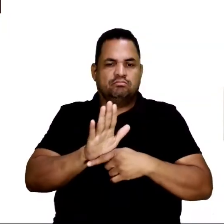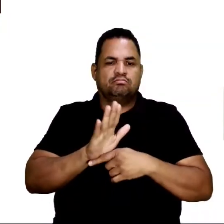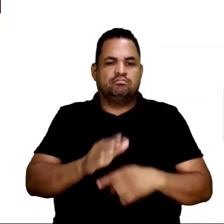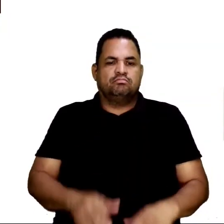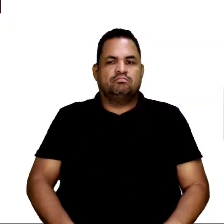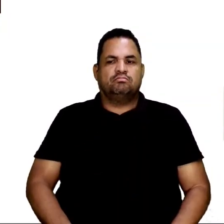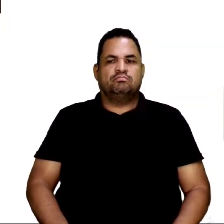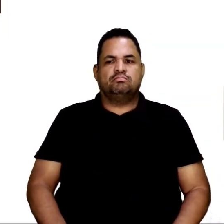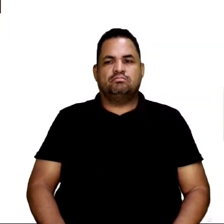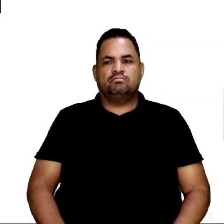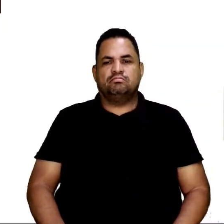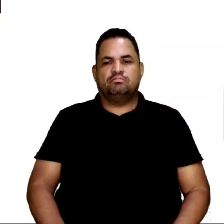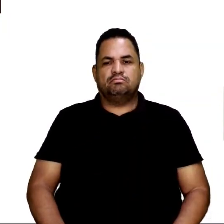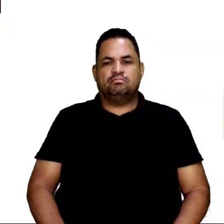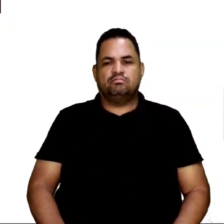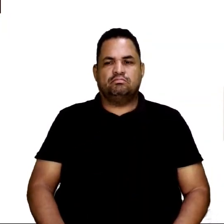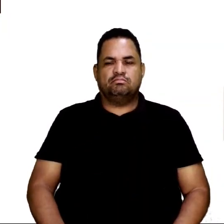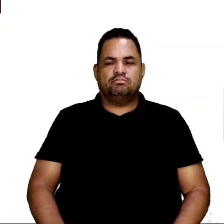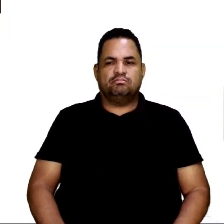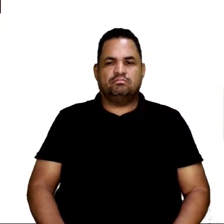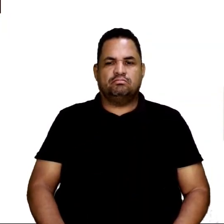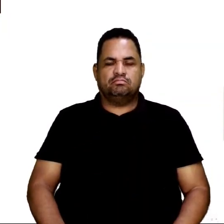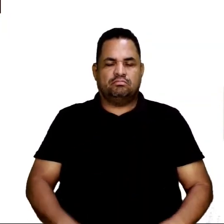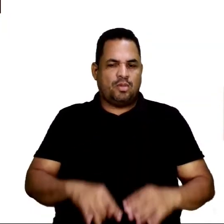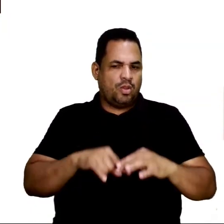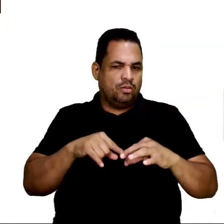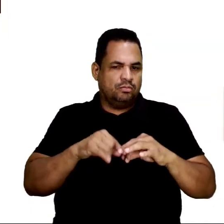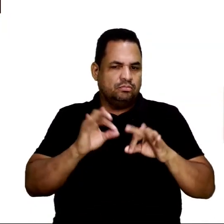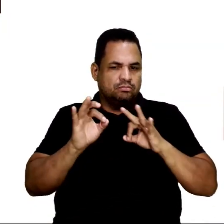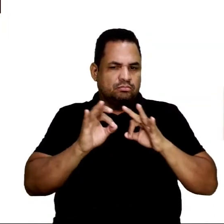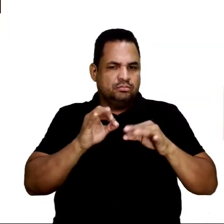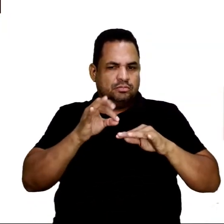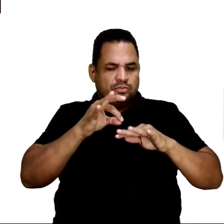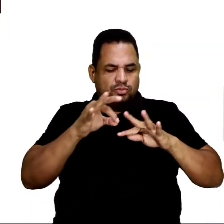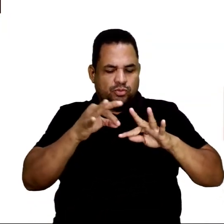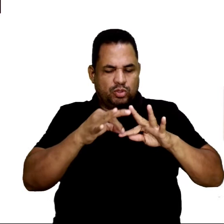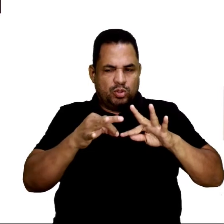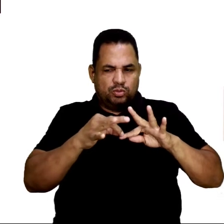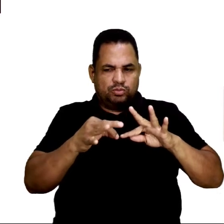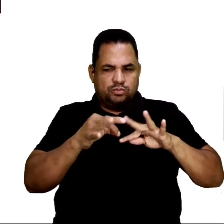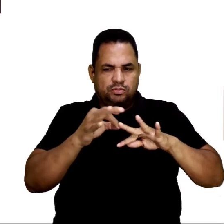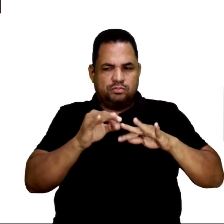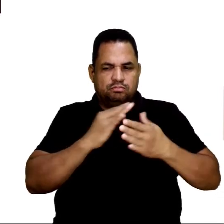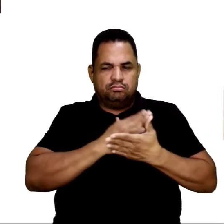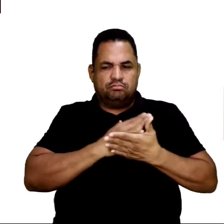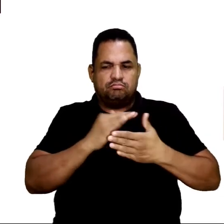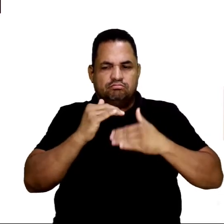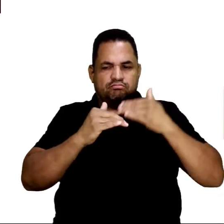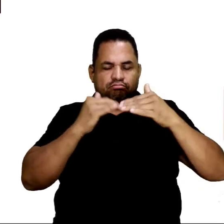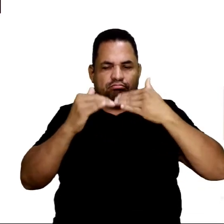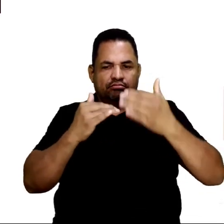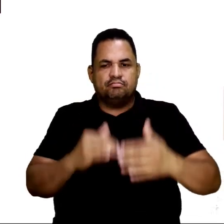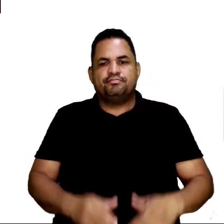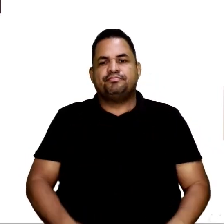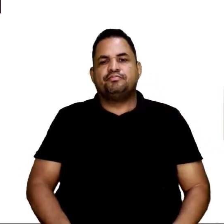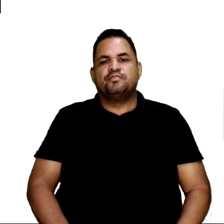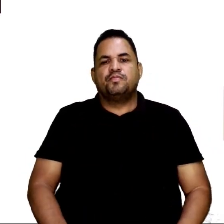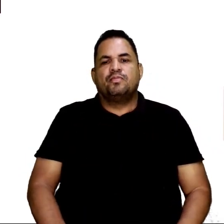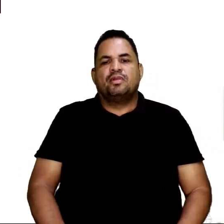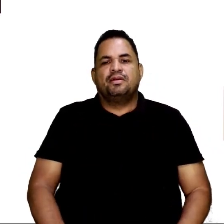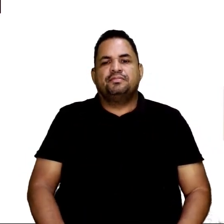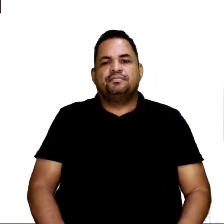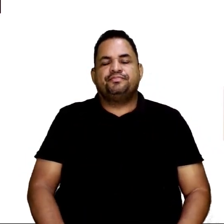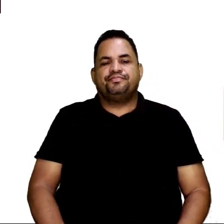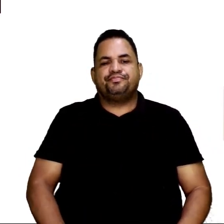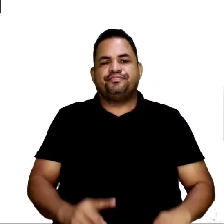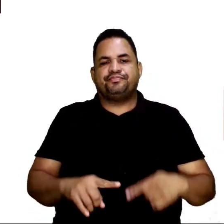então. Aí as mãozinhas, dedinhos, as unhas começam a crescer, tá vendo? Uma vez que o bebê nasce com as unhas bem, tem uns que nascem com a unha bem grande, depois de alguns